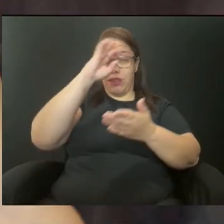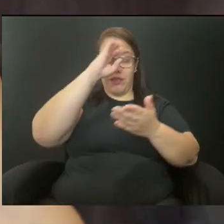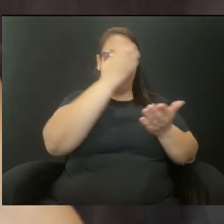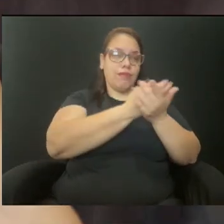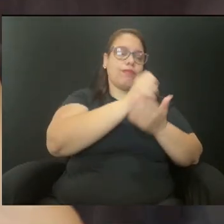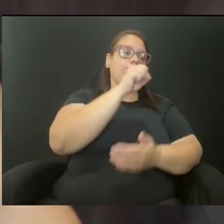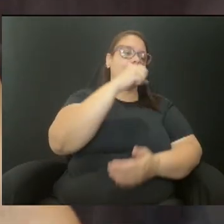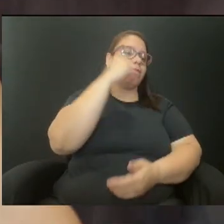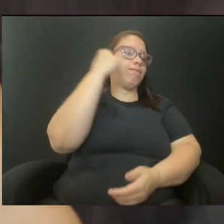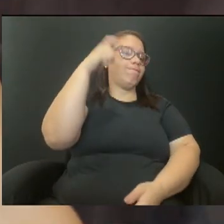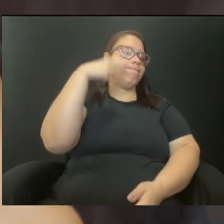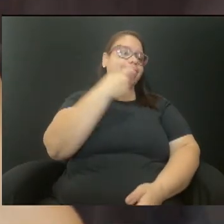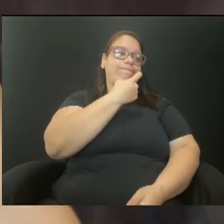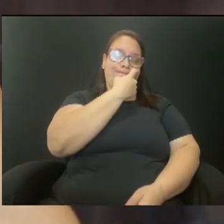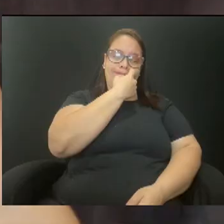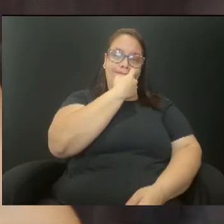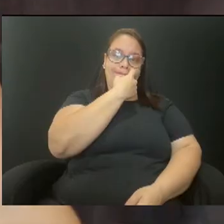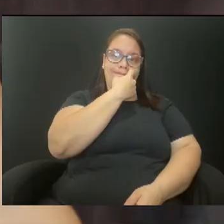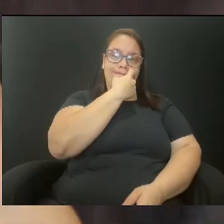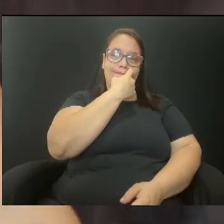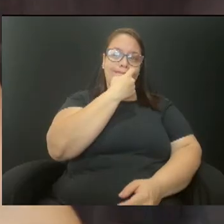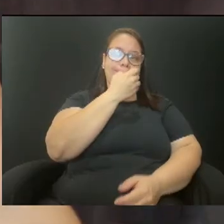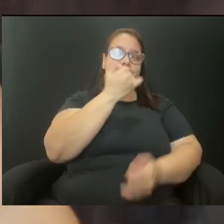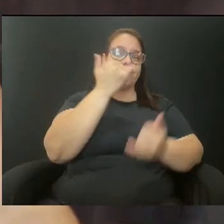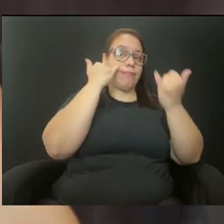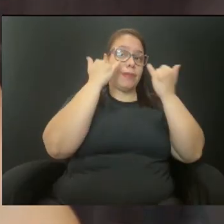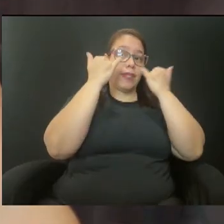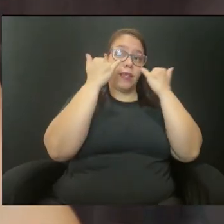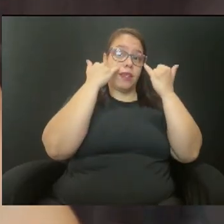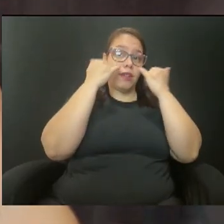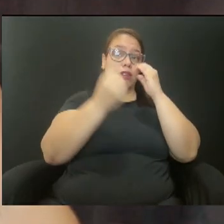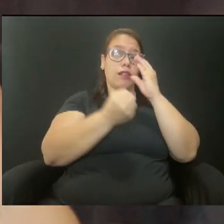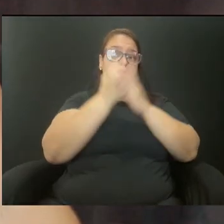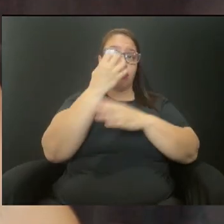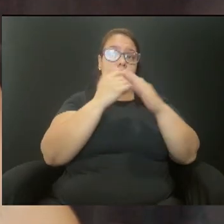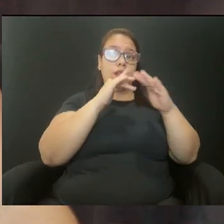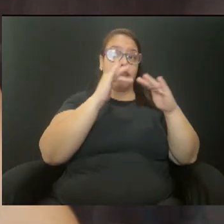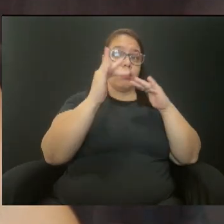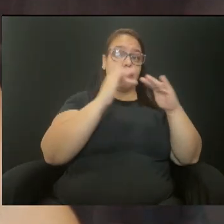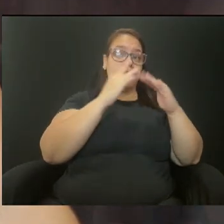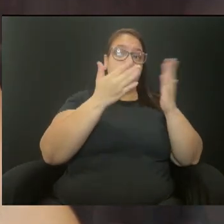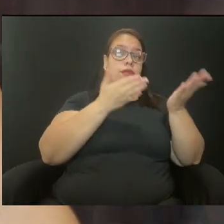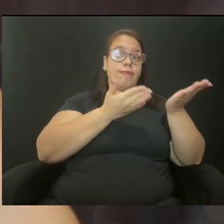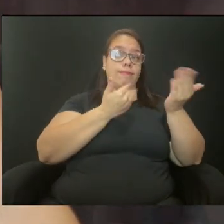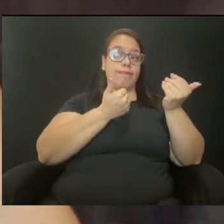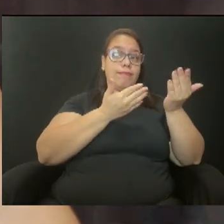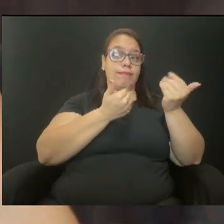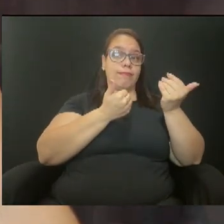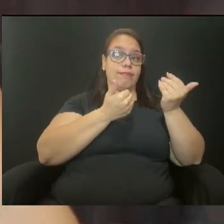as pessoas tantas informações acabam aparecendo na mídia, eu acho que o jovem acaba ficando ali,